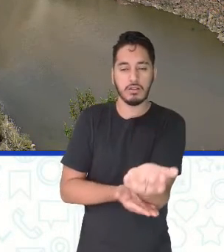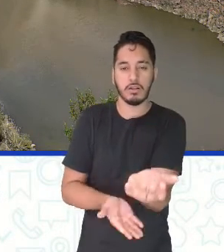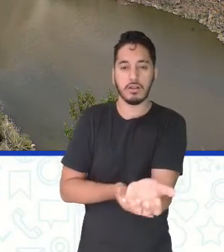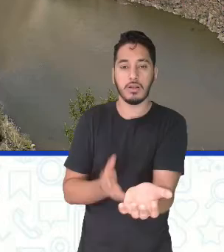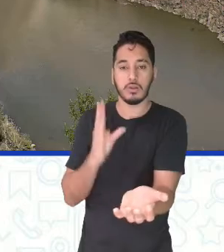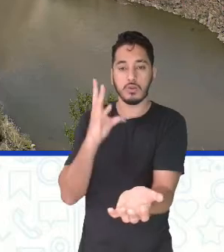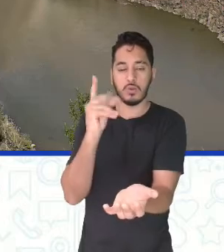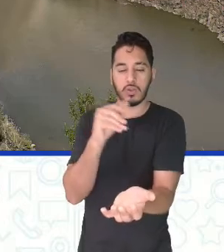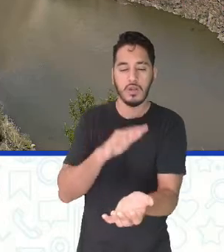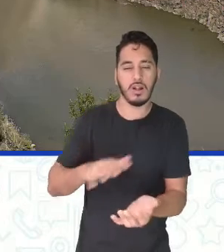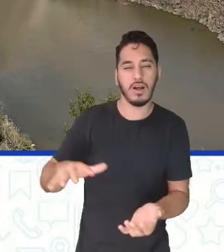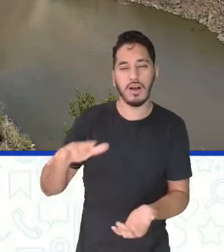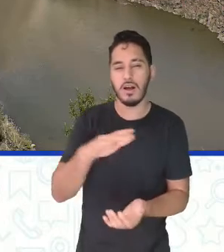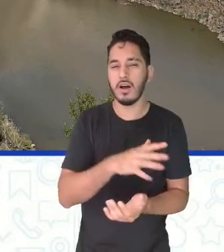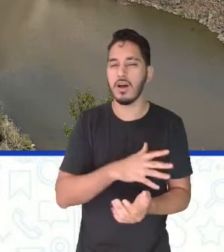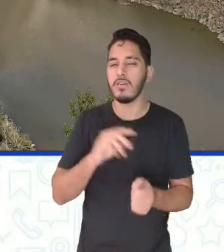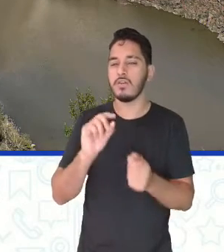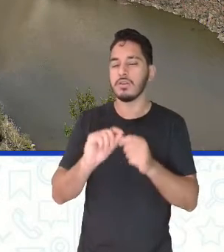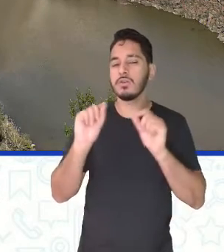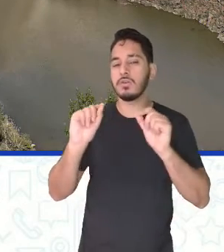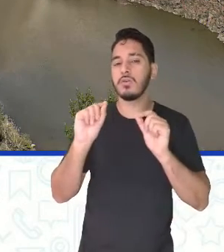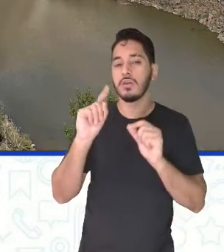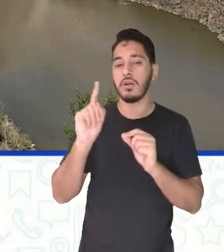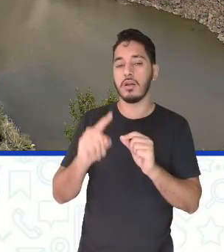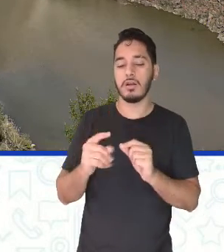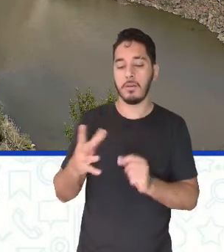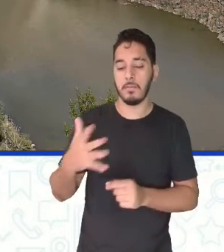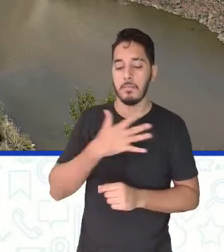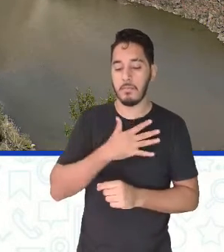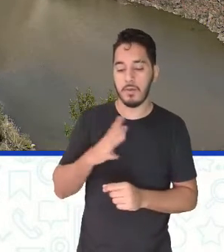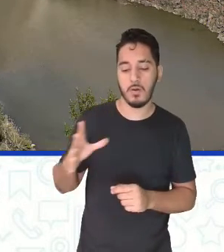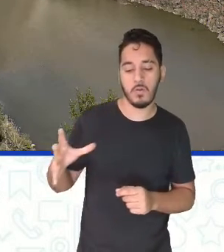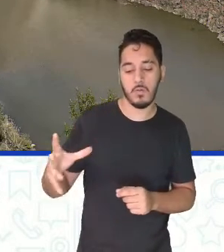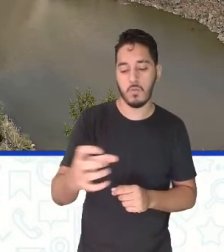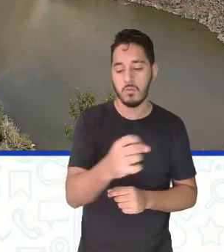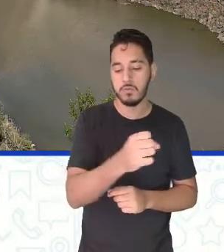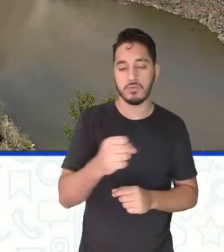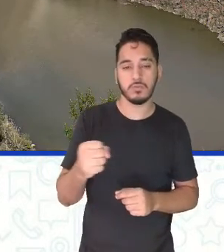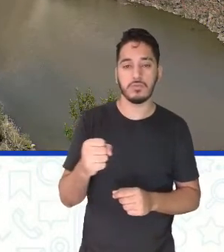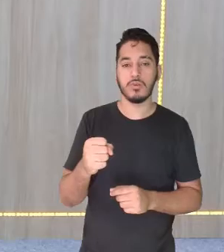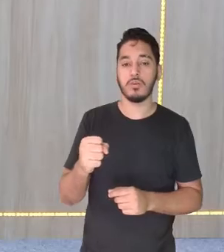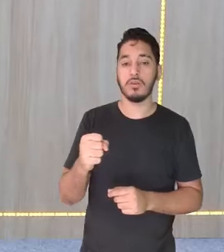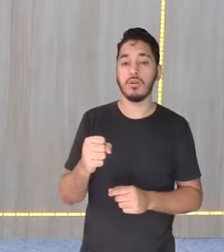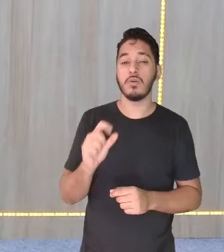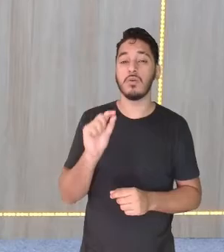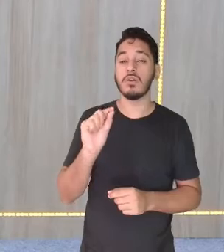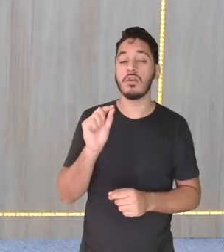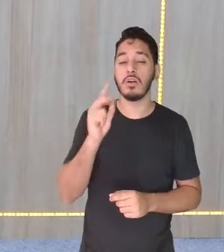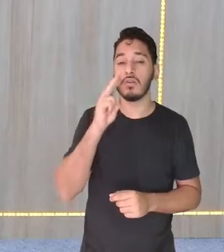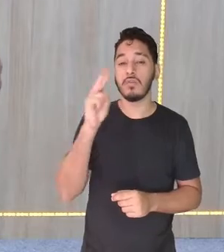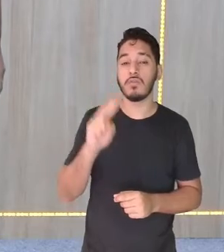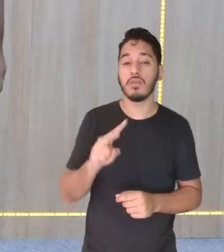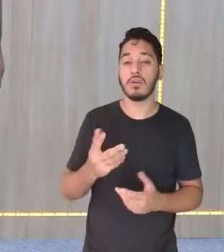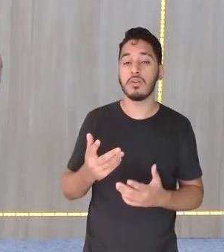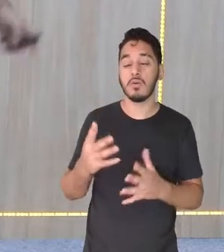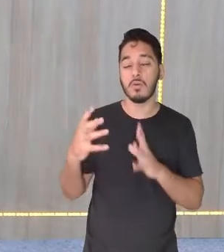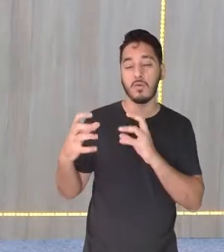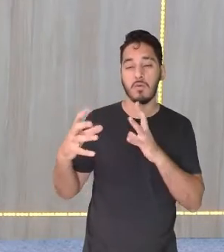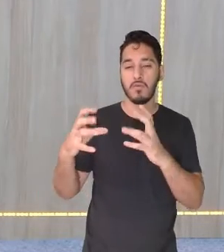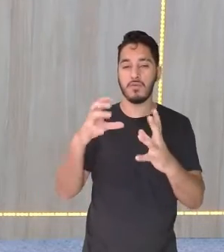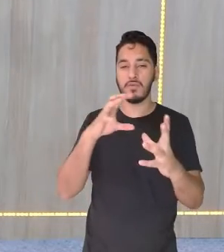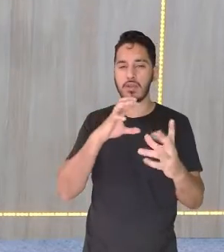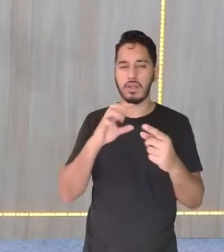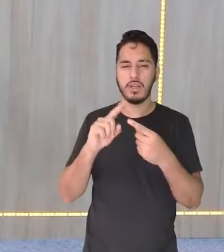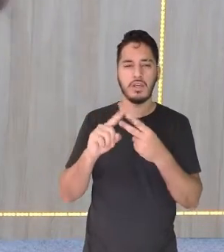aquela região, fazendo ali o quê? Uma apropriação daquele espaço, visando aí muitas vezes a questão apenas gerando conflitos econômica,